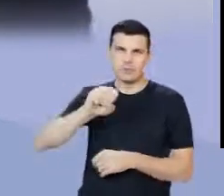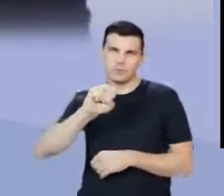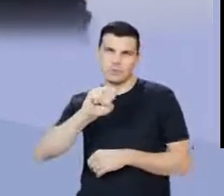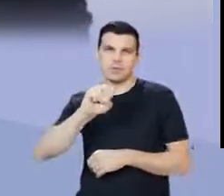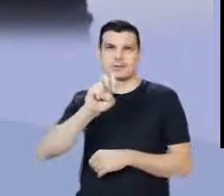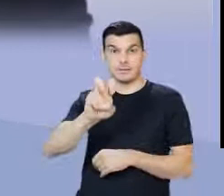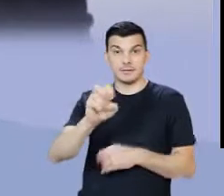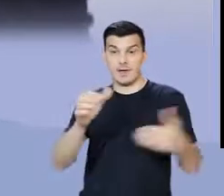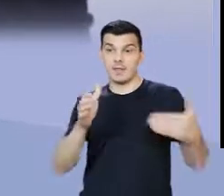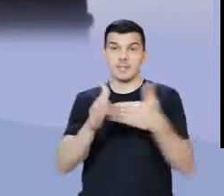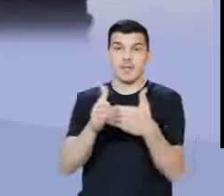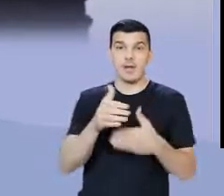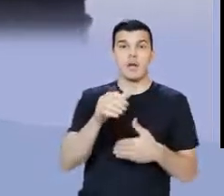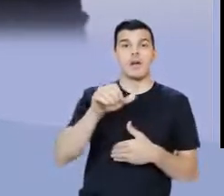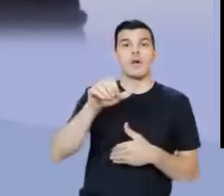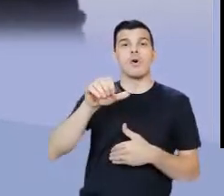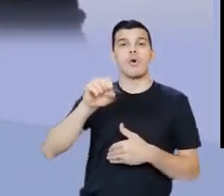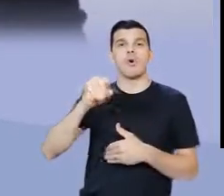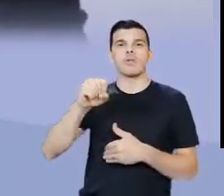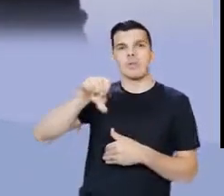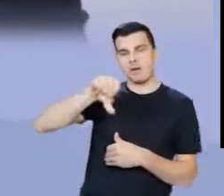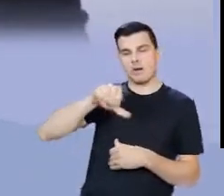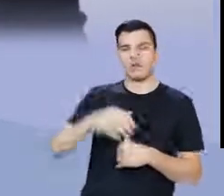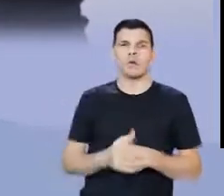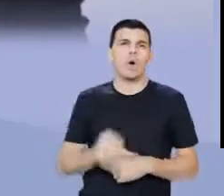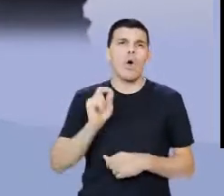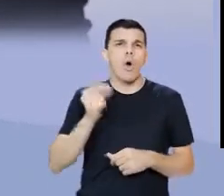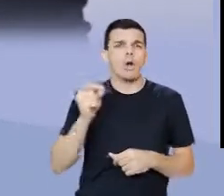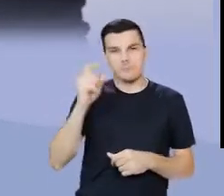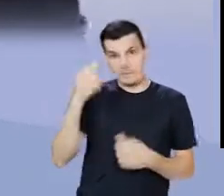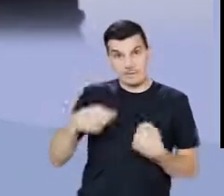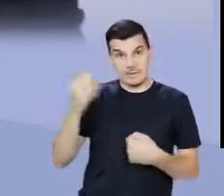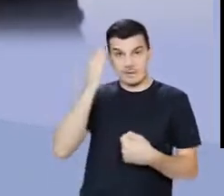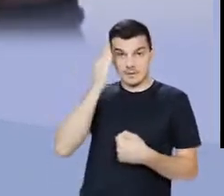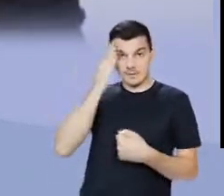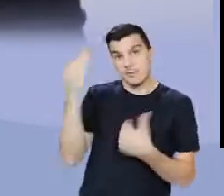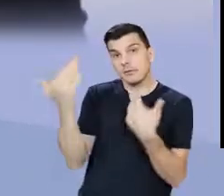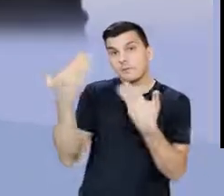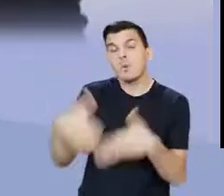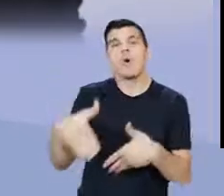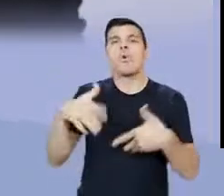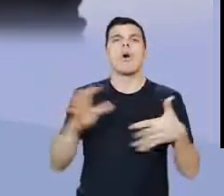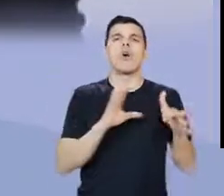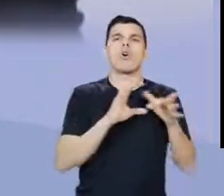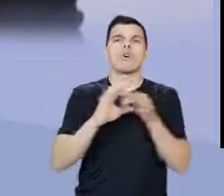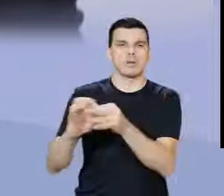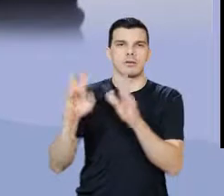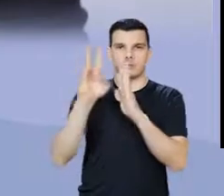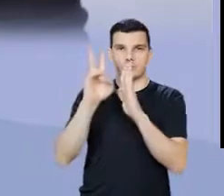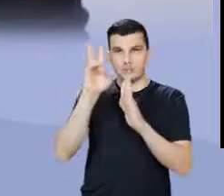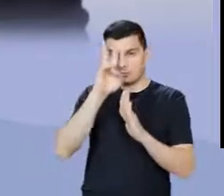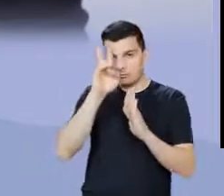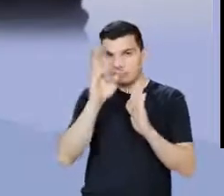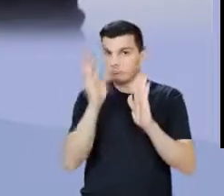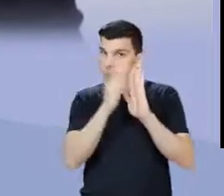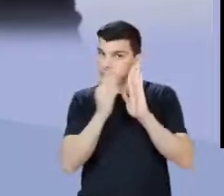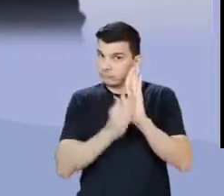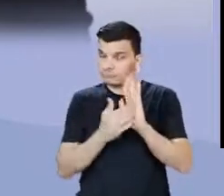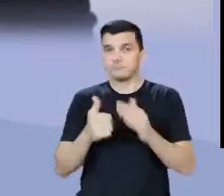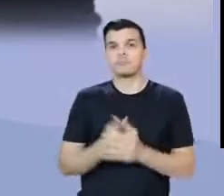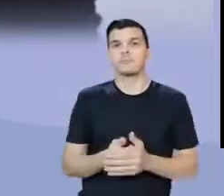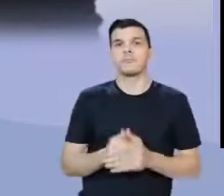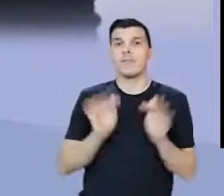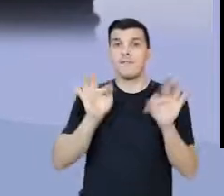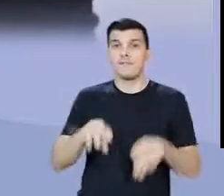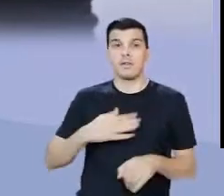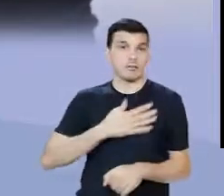pegar lá, 1985 até 89. O que a gente tem que lembrar da nossa prova? Qual é o contexto histórico do momento?